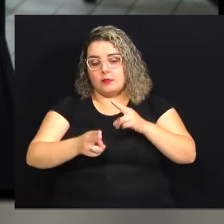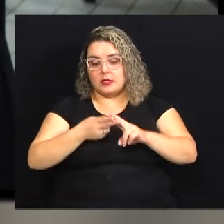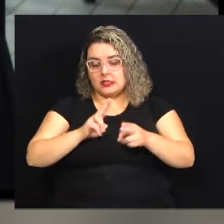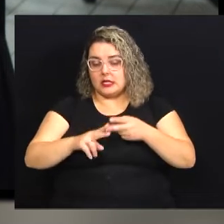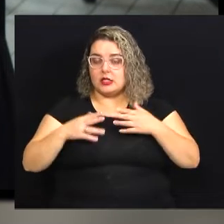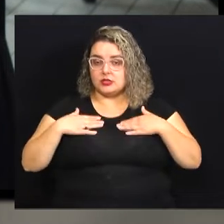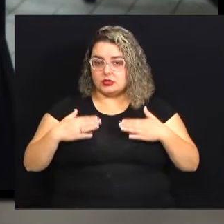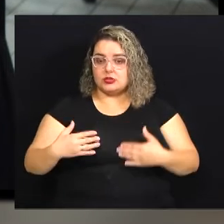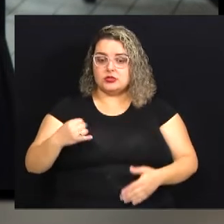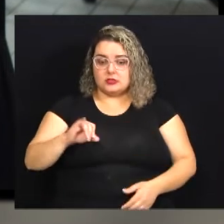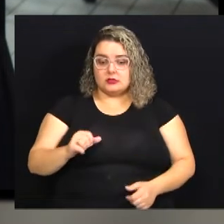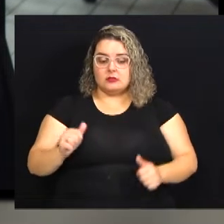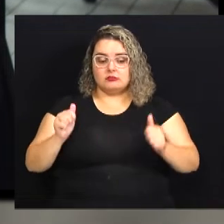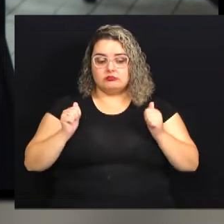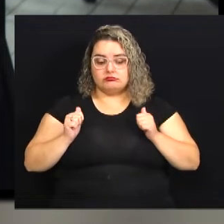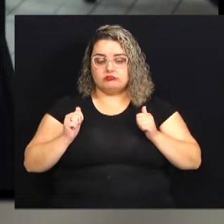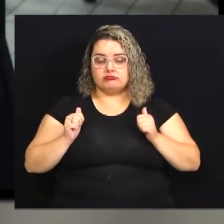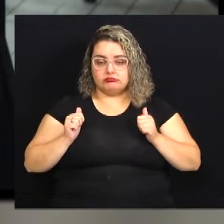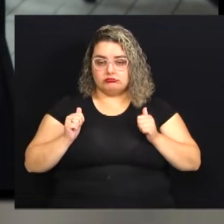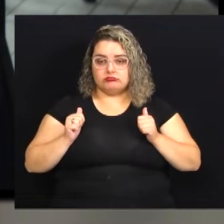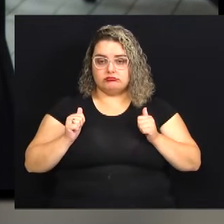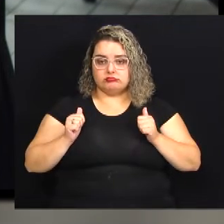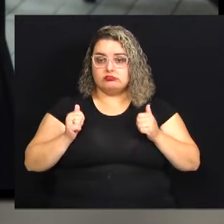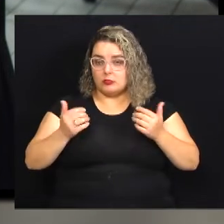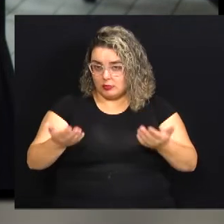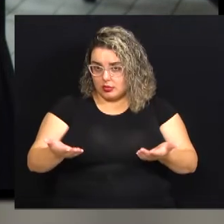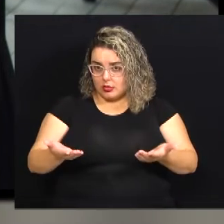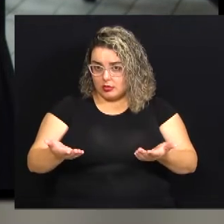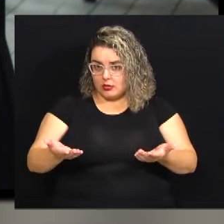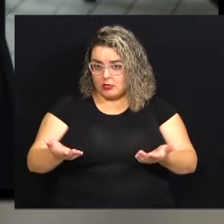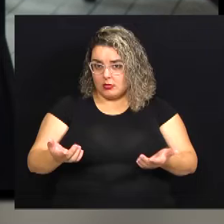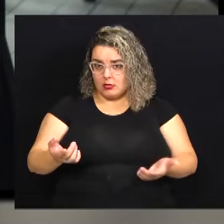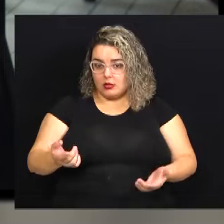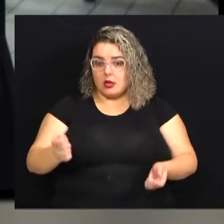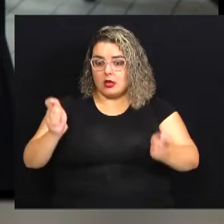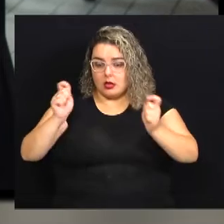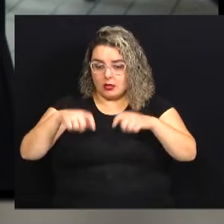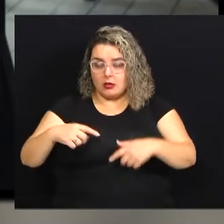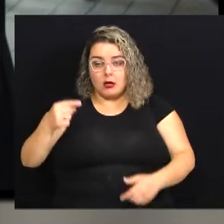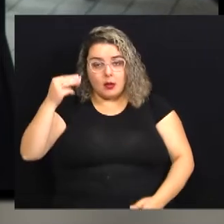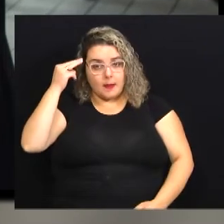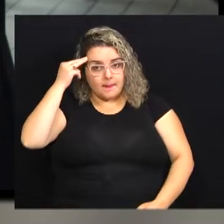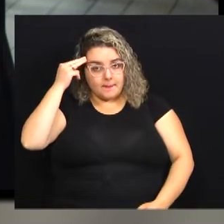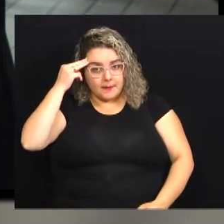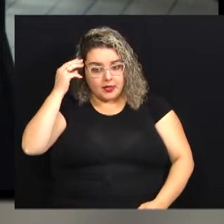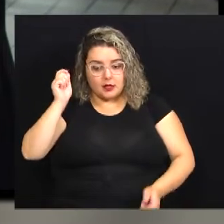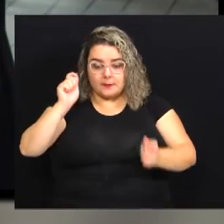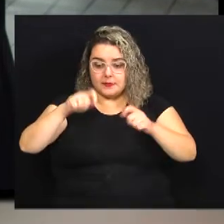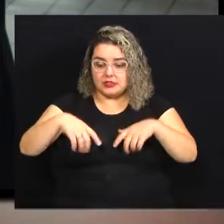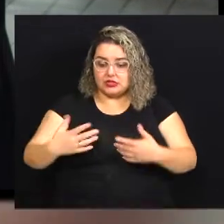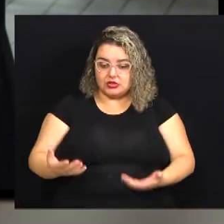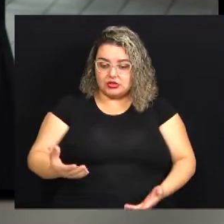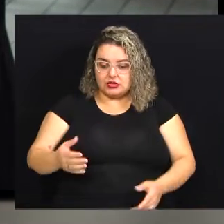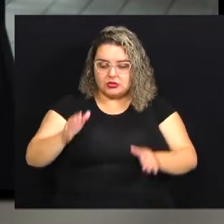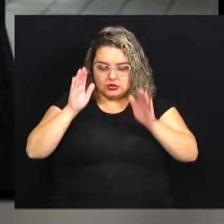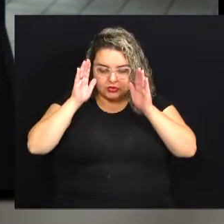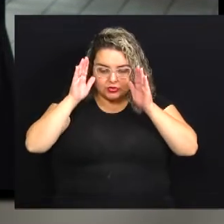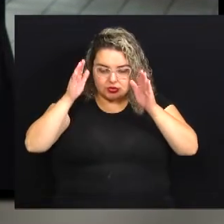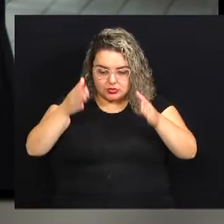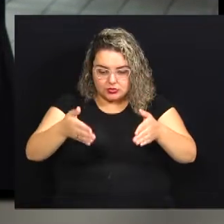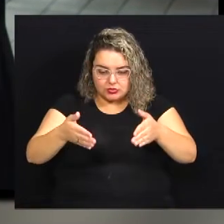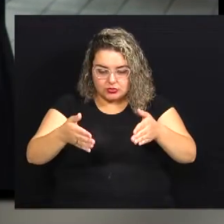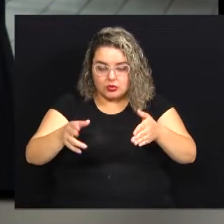se a gente não faz atividade física, não é? A capacidade mental, a capacidade de